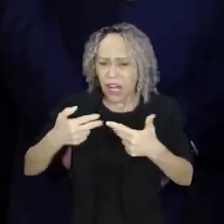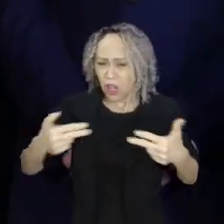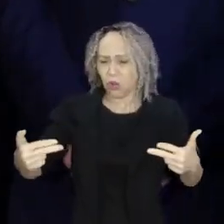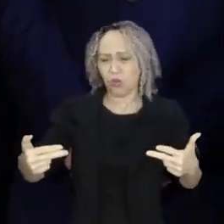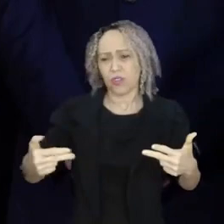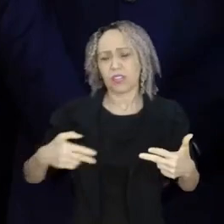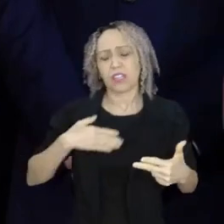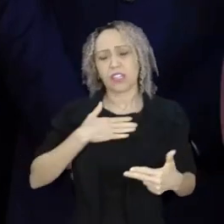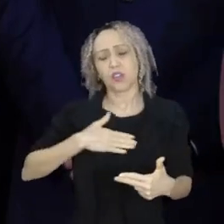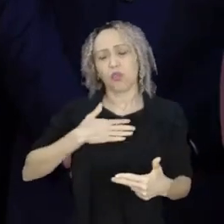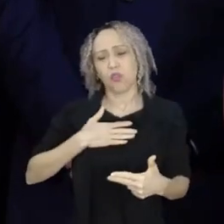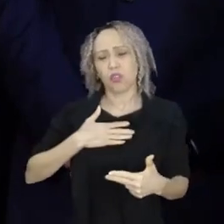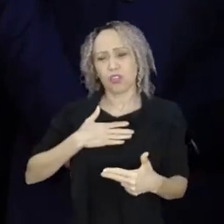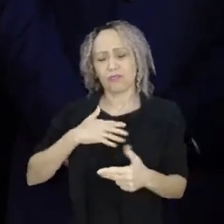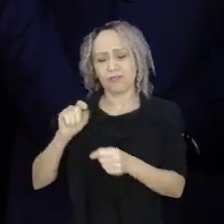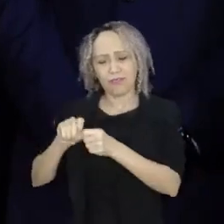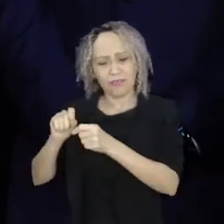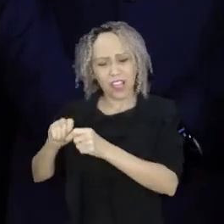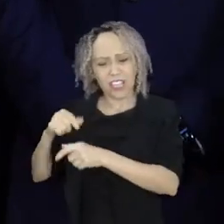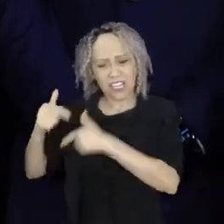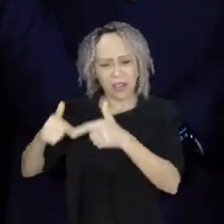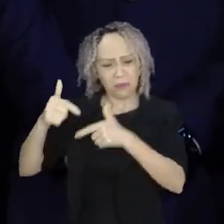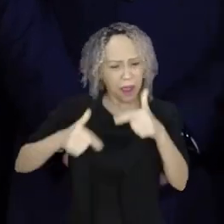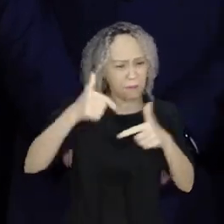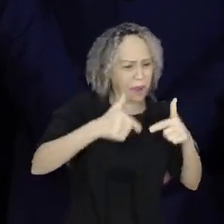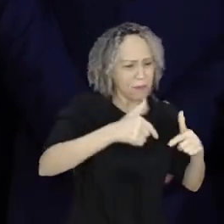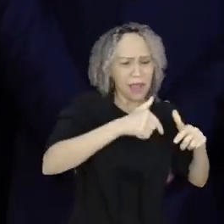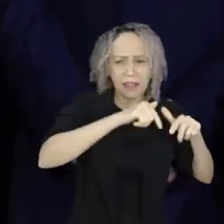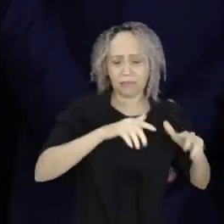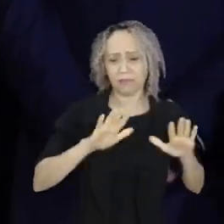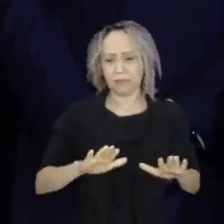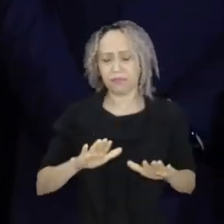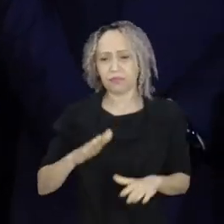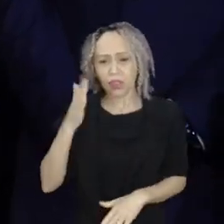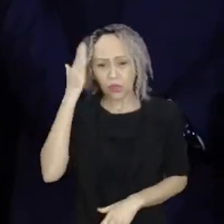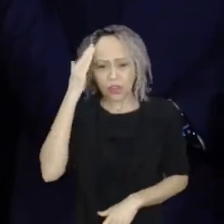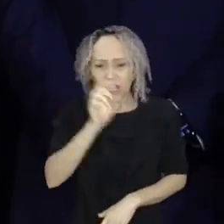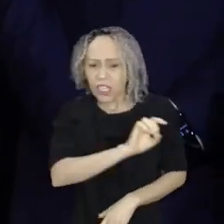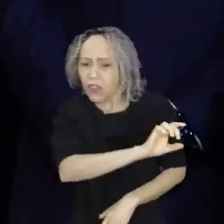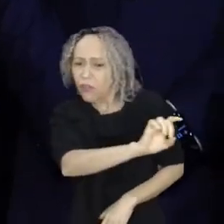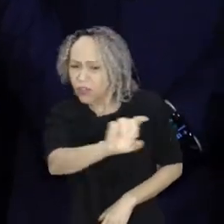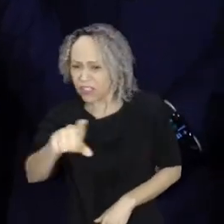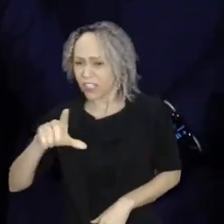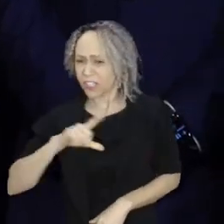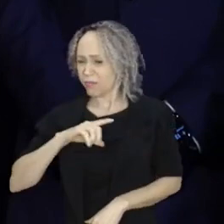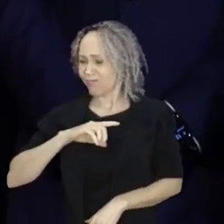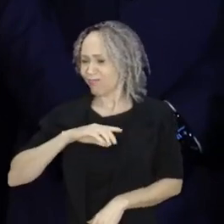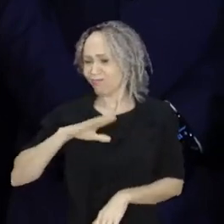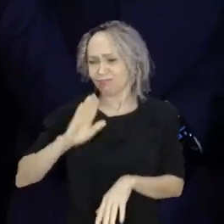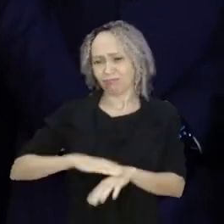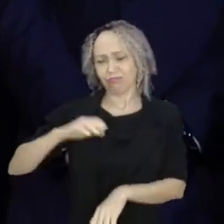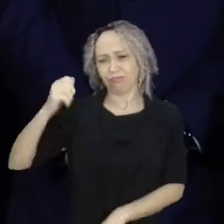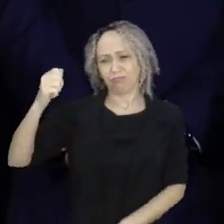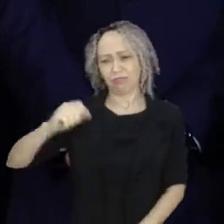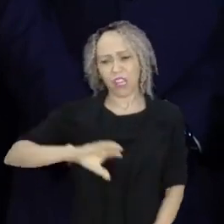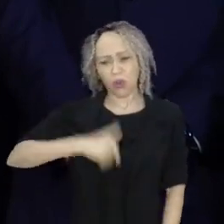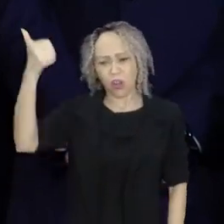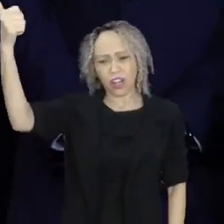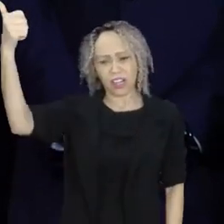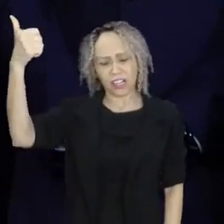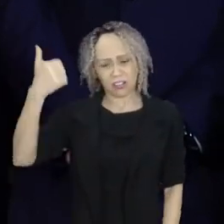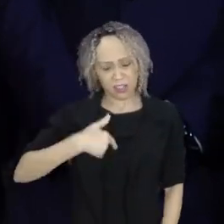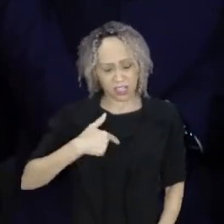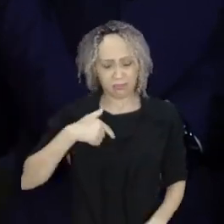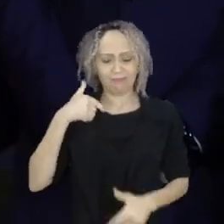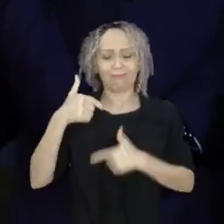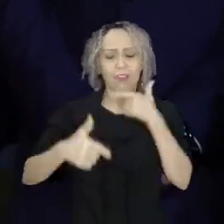eu, tenham muito, muito mais disposição de trabalhar do que eu. Eu tenho certeza que nós vamos dar conta do recado.